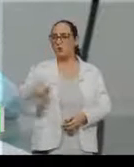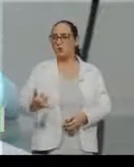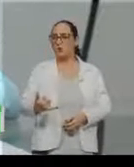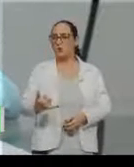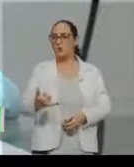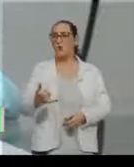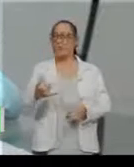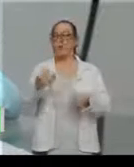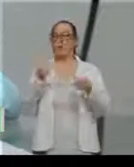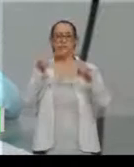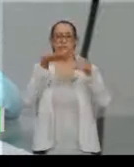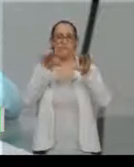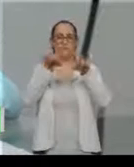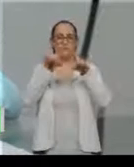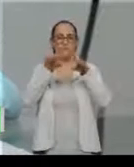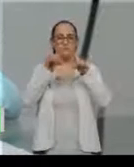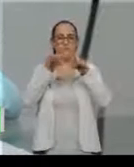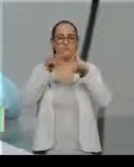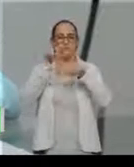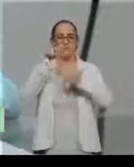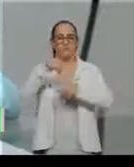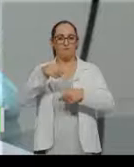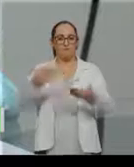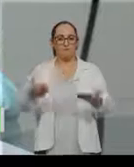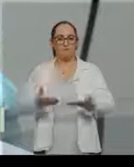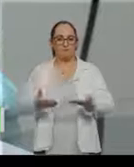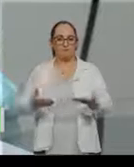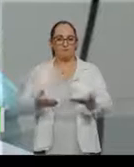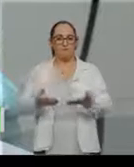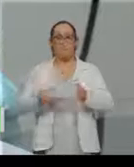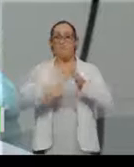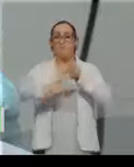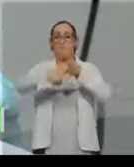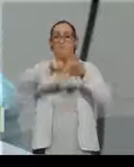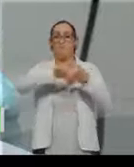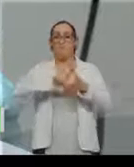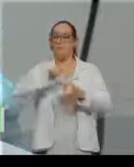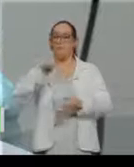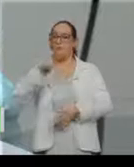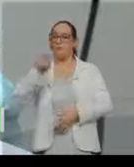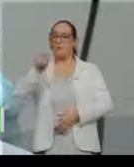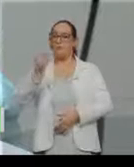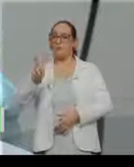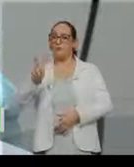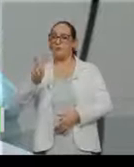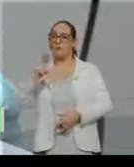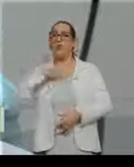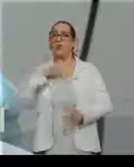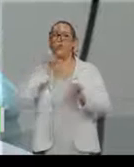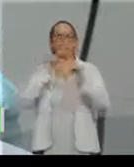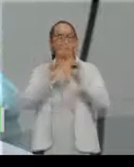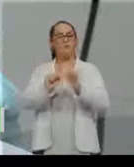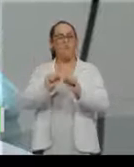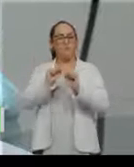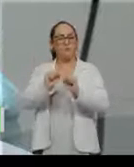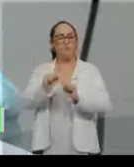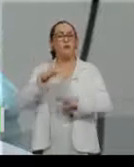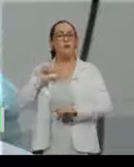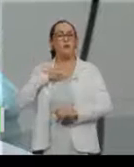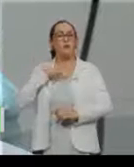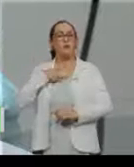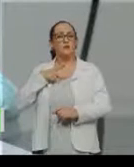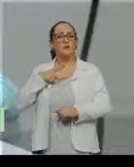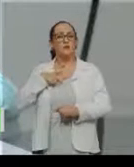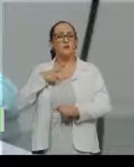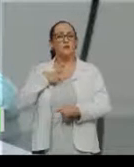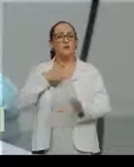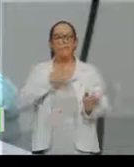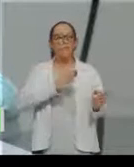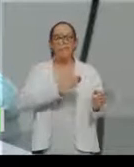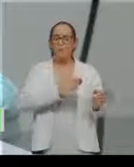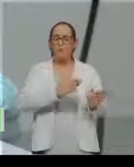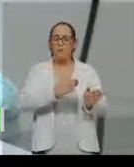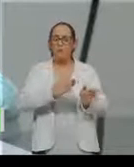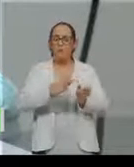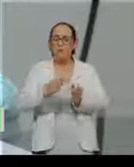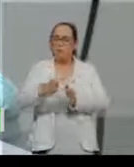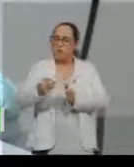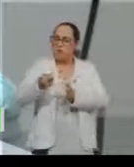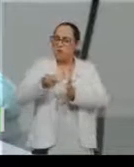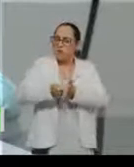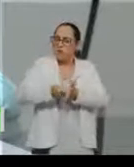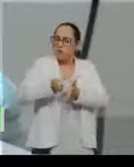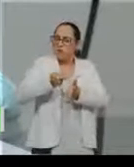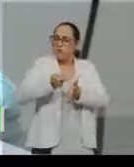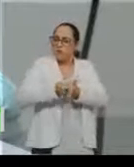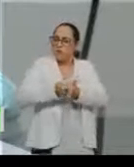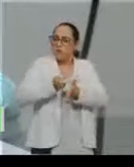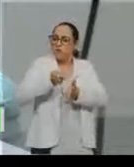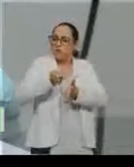tema, né, que muito antes da chegada de Vargas ao poder, a gente tem um processo muito grande de luta por direitos trabalhistas, né? Então, a gente tem